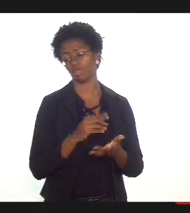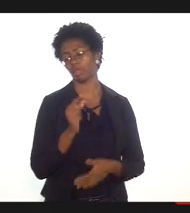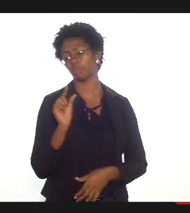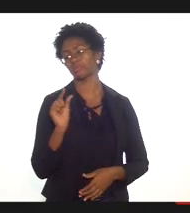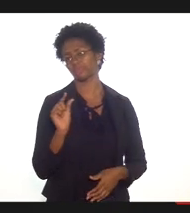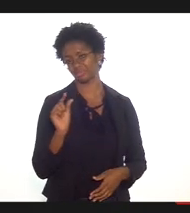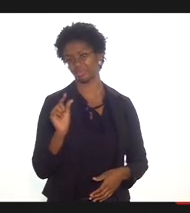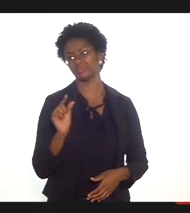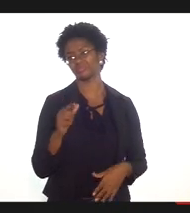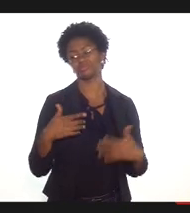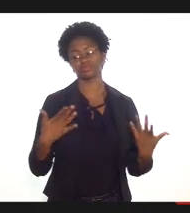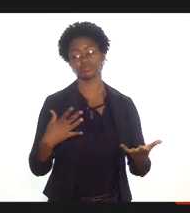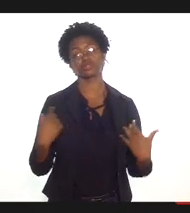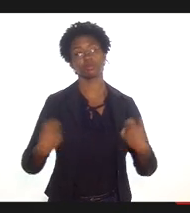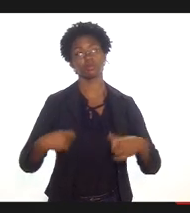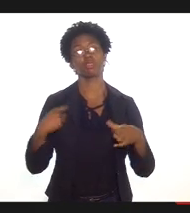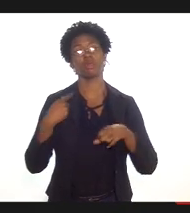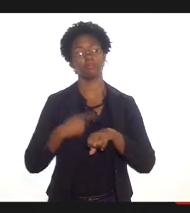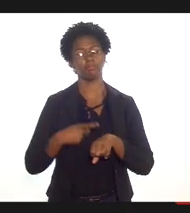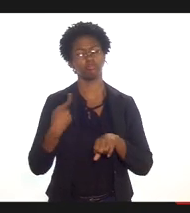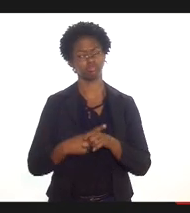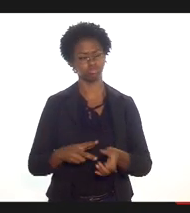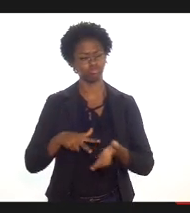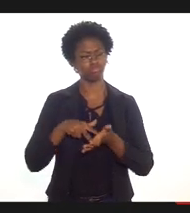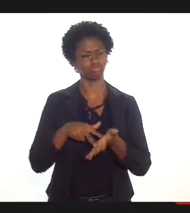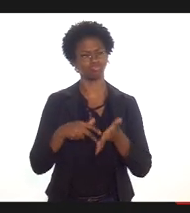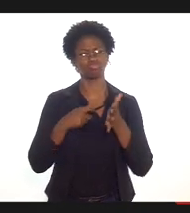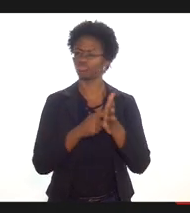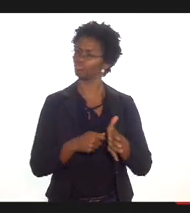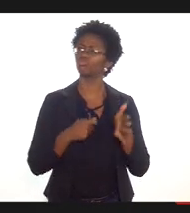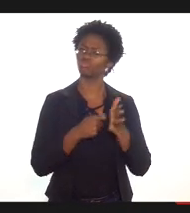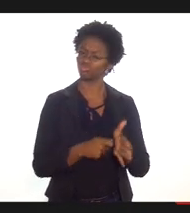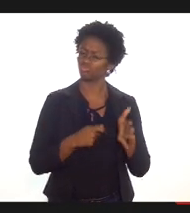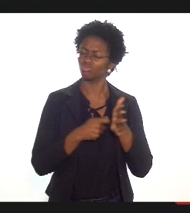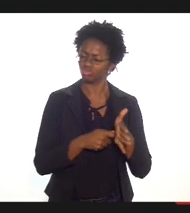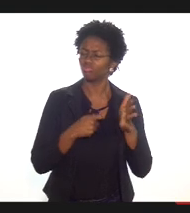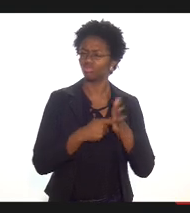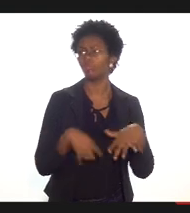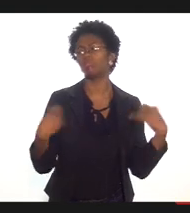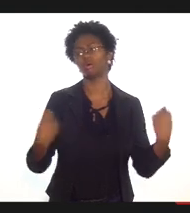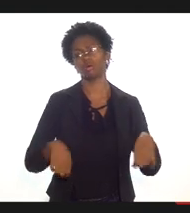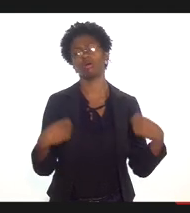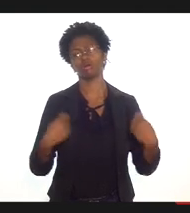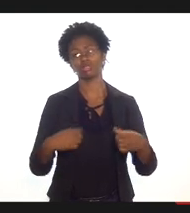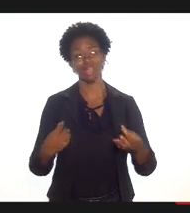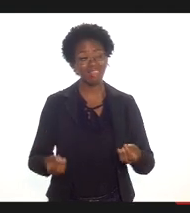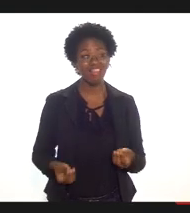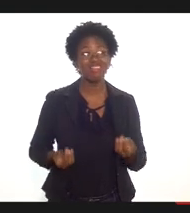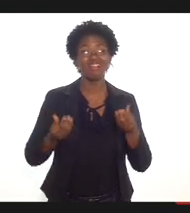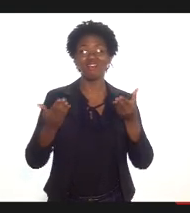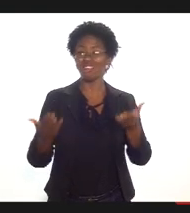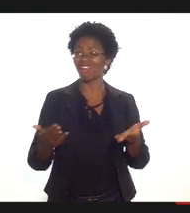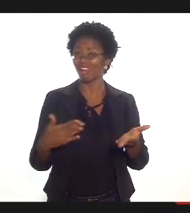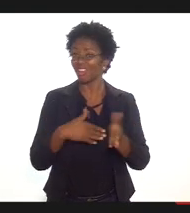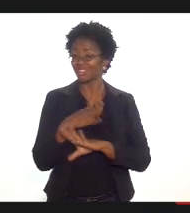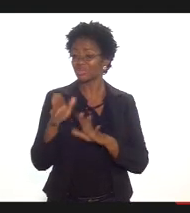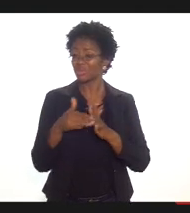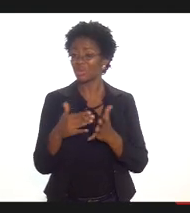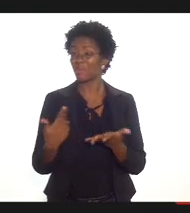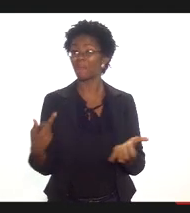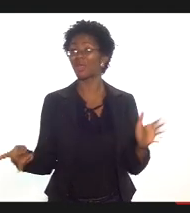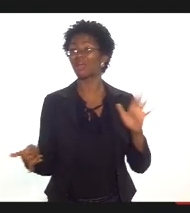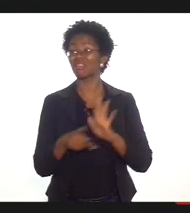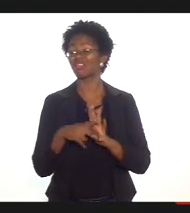nós precisamos resistir, e resistir muito, né, à entrega do nosso patrimônio, do patrimônio da